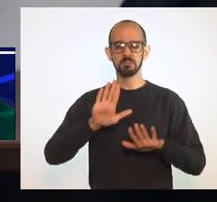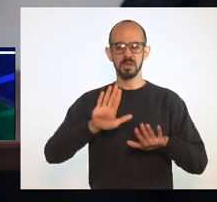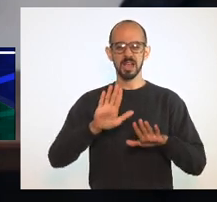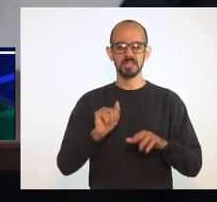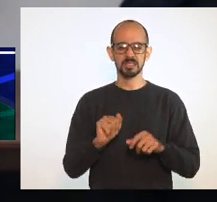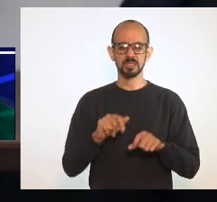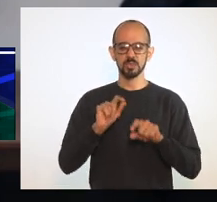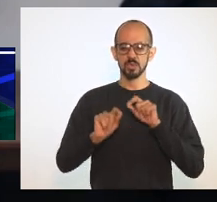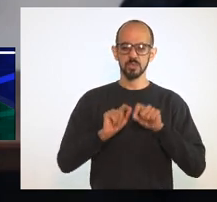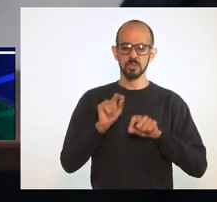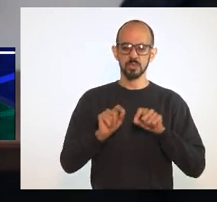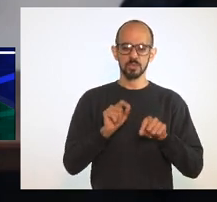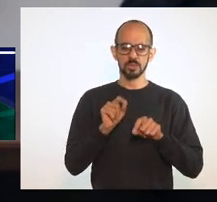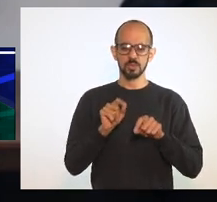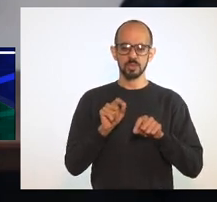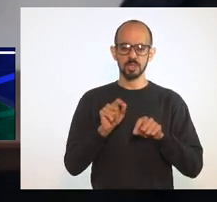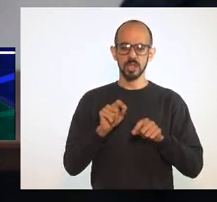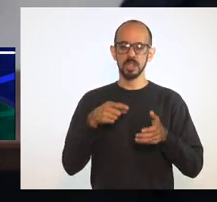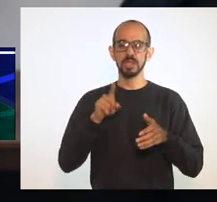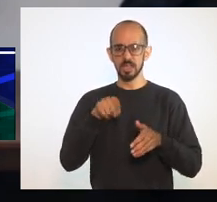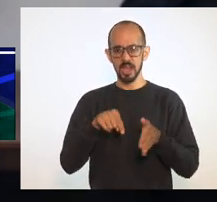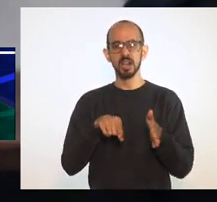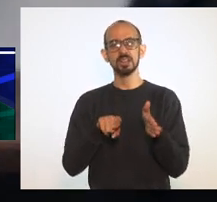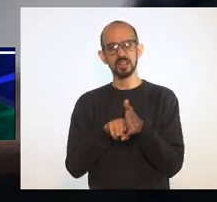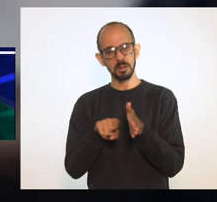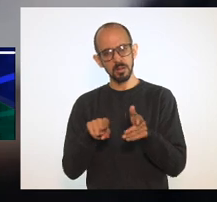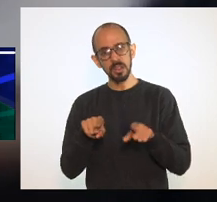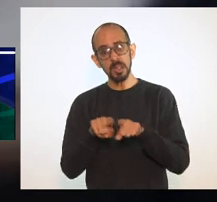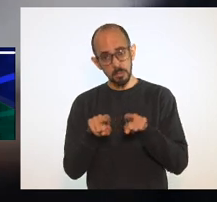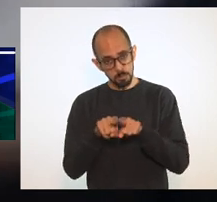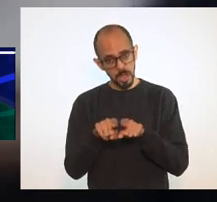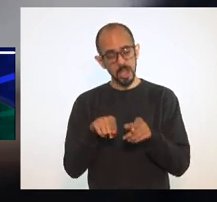bem na crise fiscal, se não me engano.